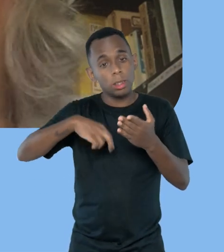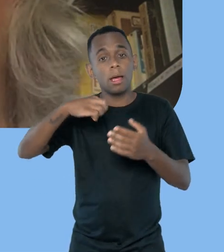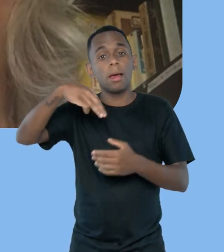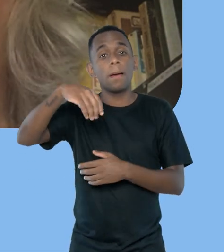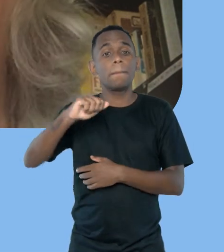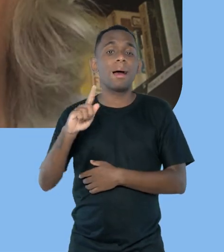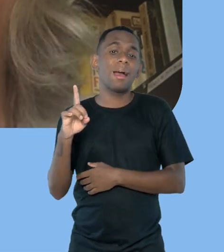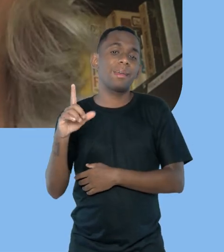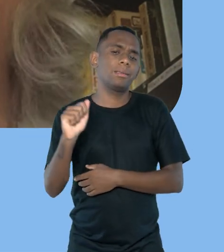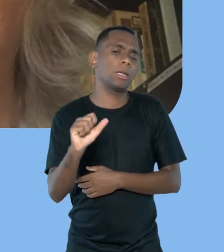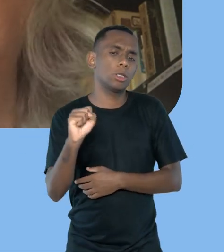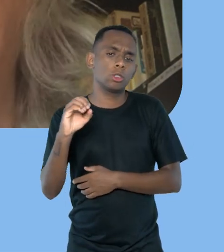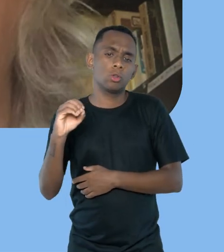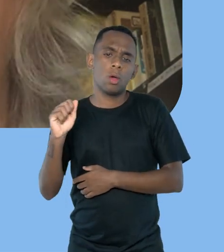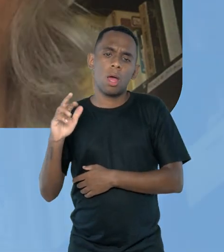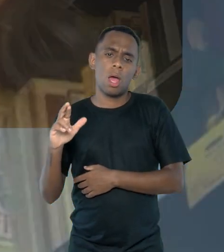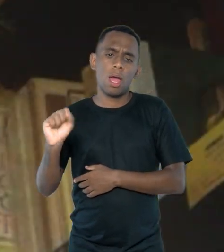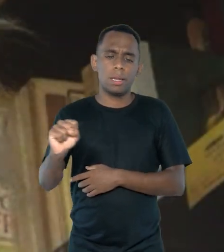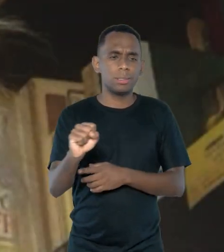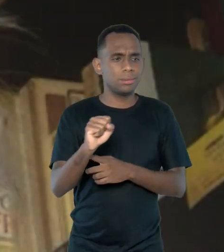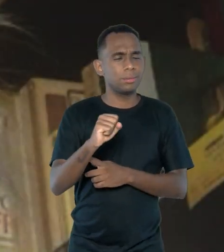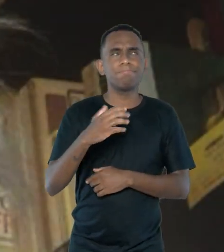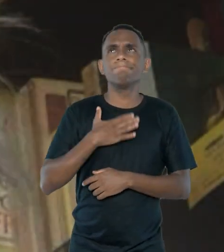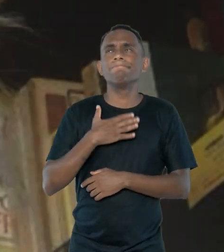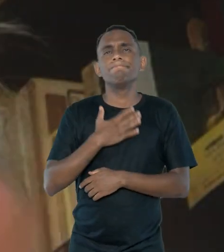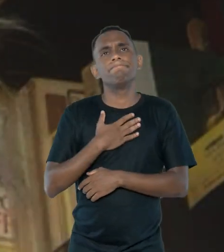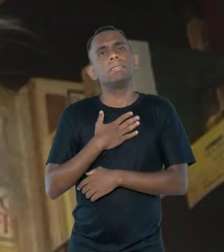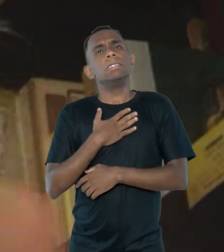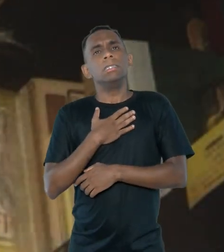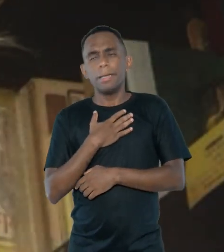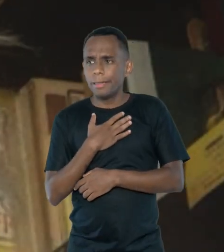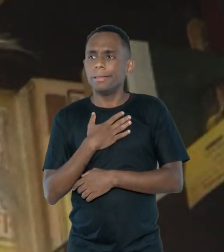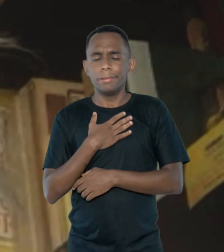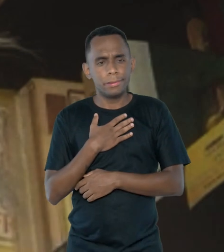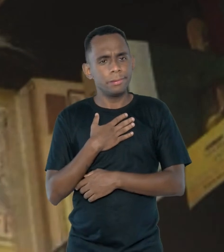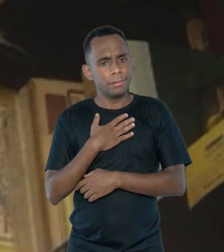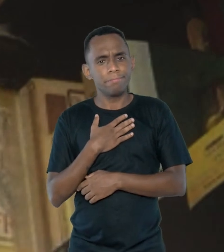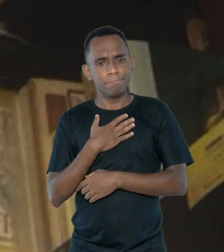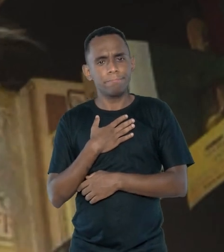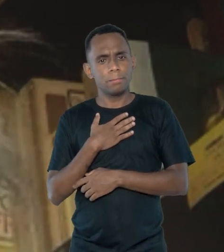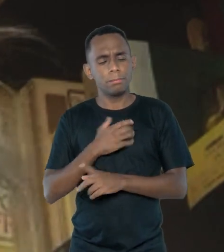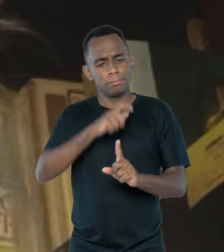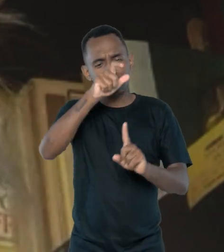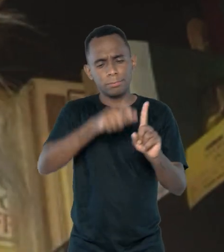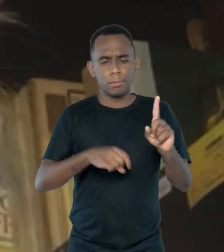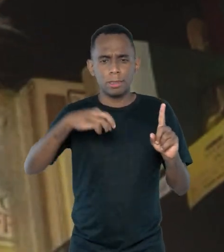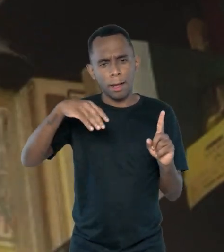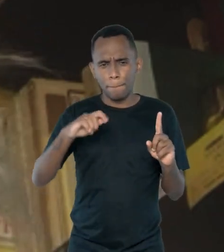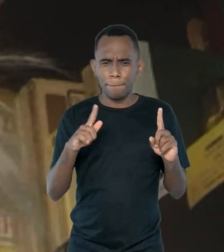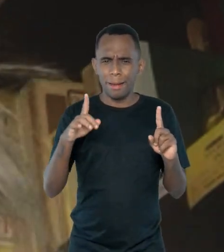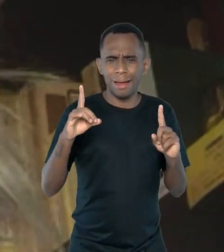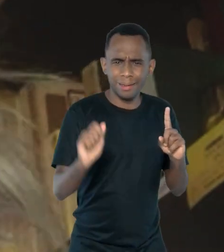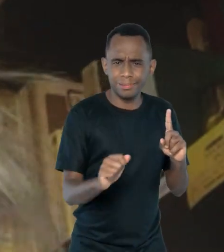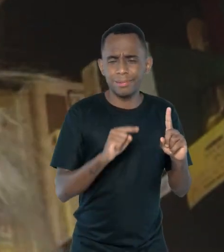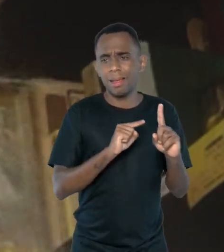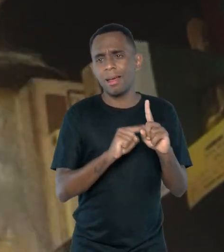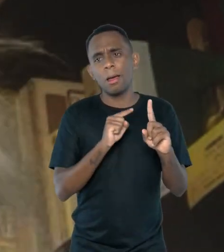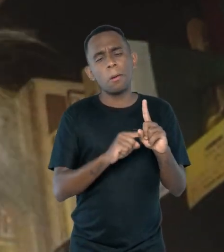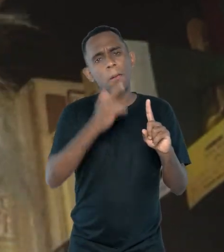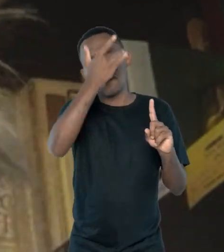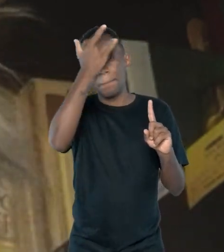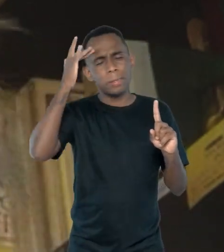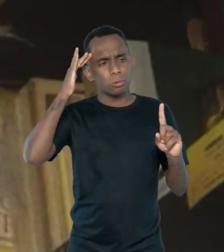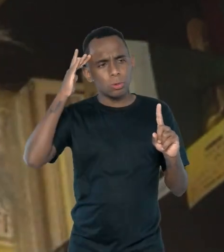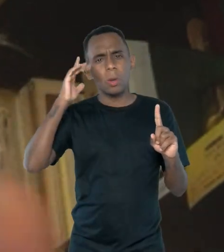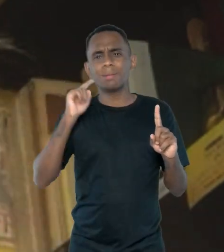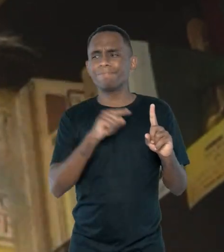Magda Soares. A Magda para mim, assim, uma luz. Magda é uma